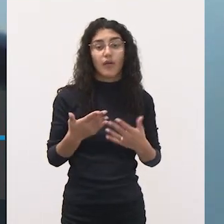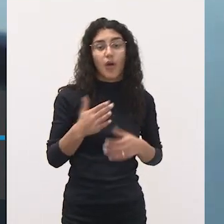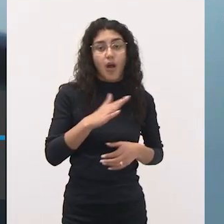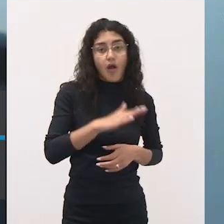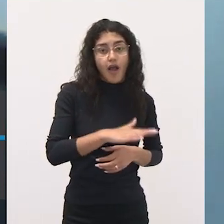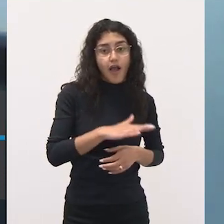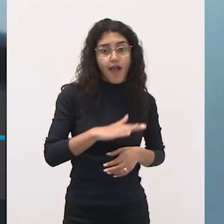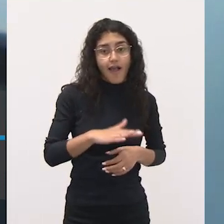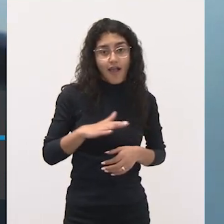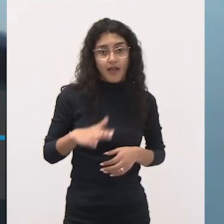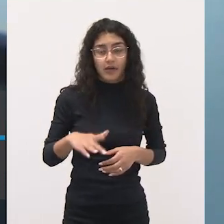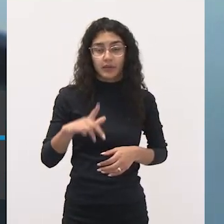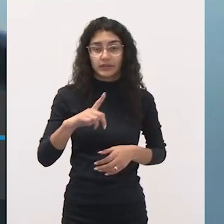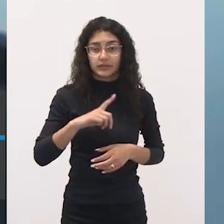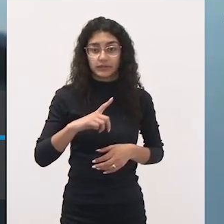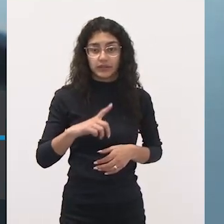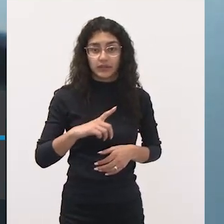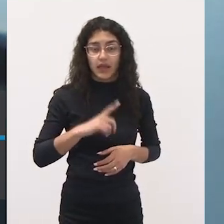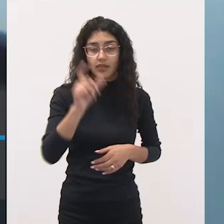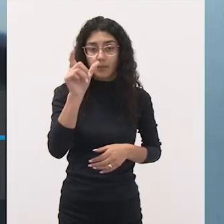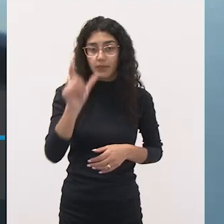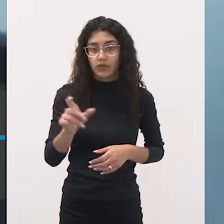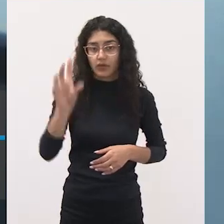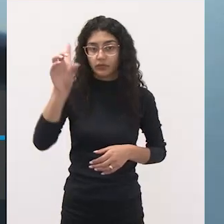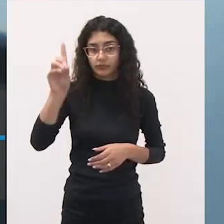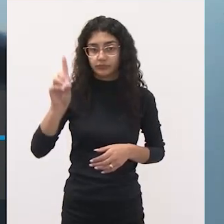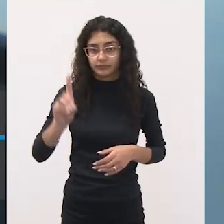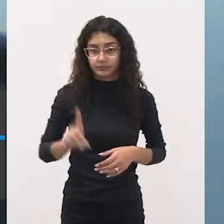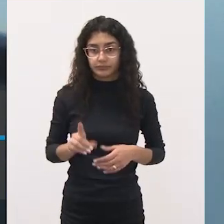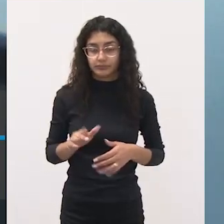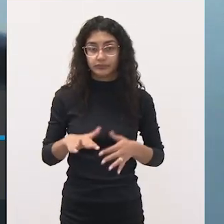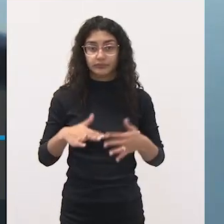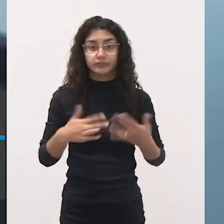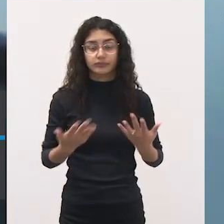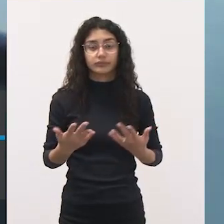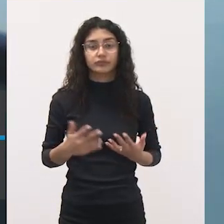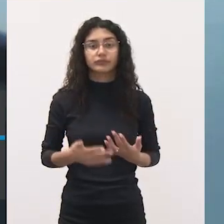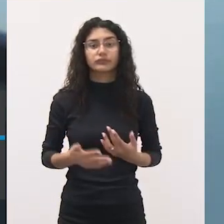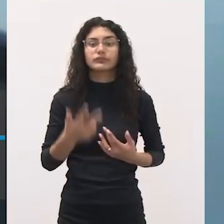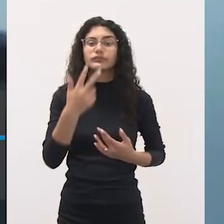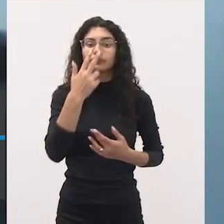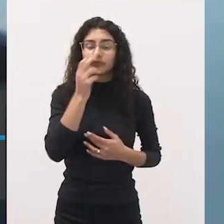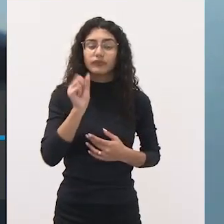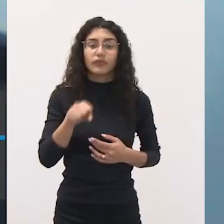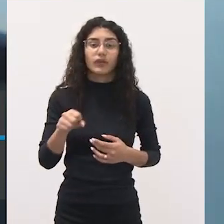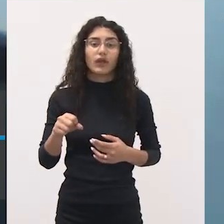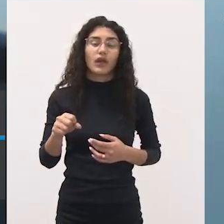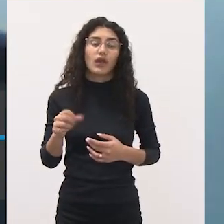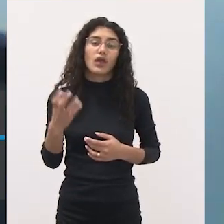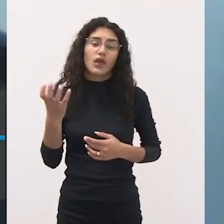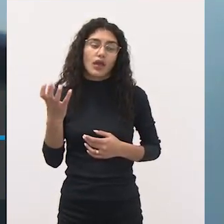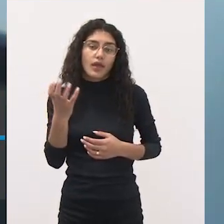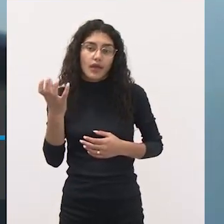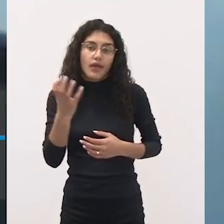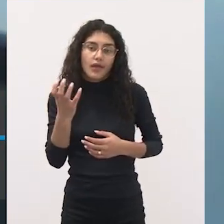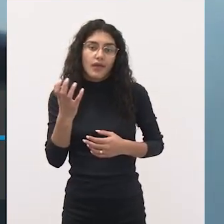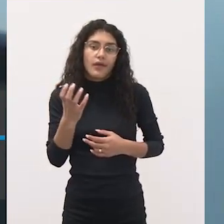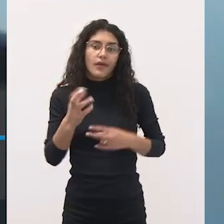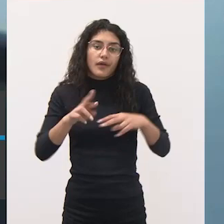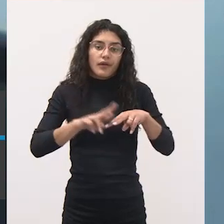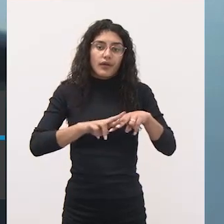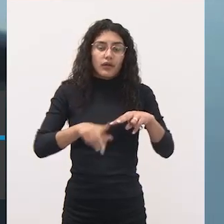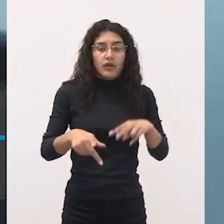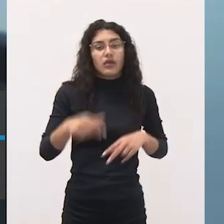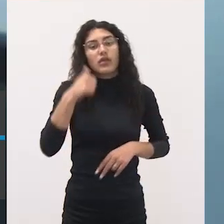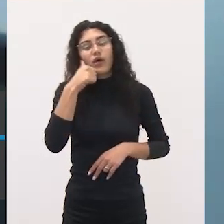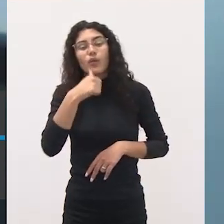infantilização da pessoa com deficiência. Então, se acha que quem vai dar essa sexualidade